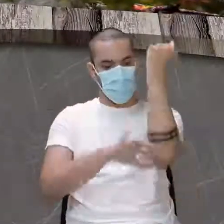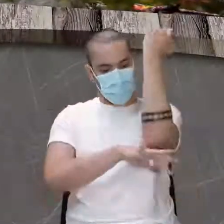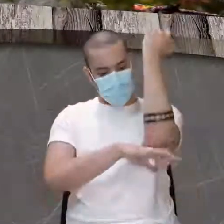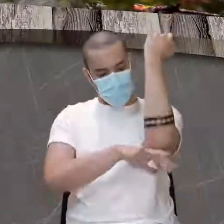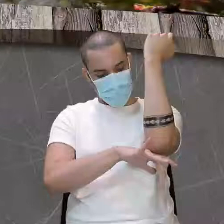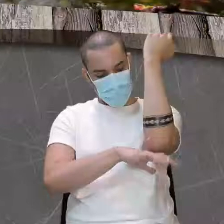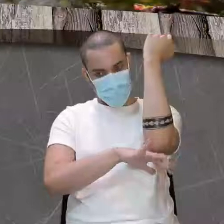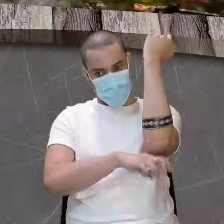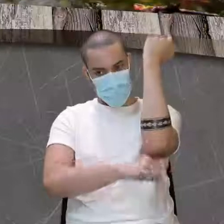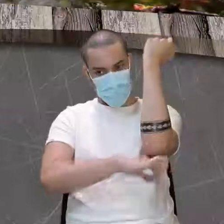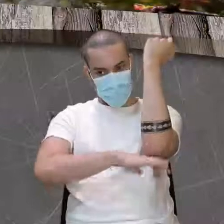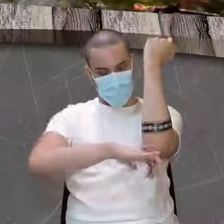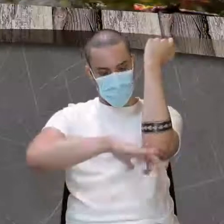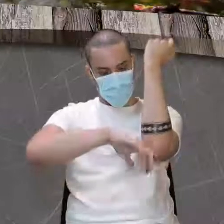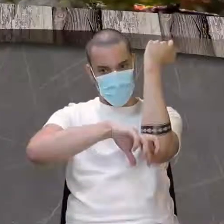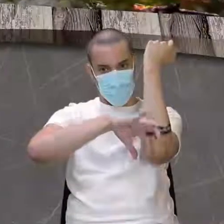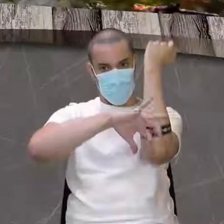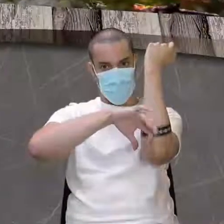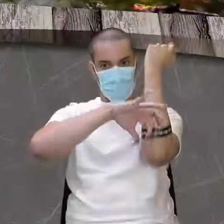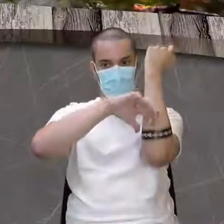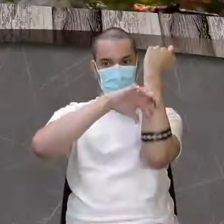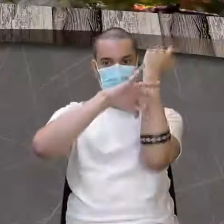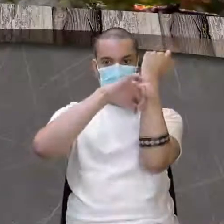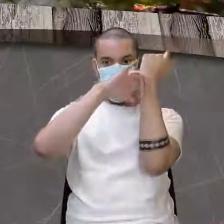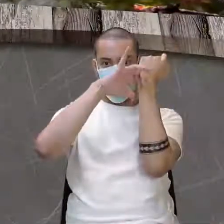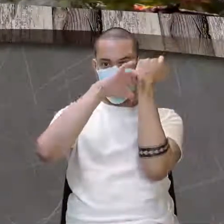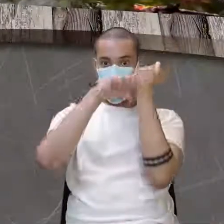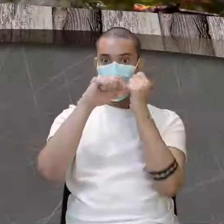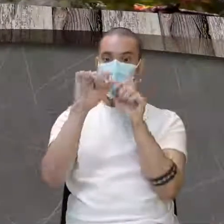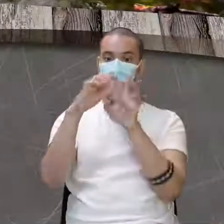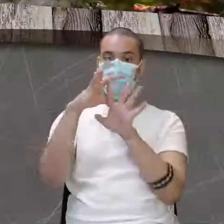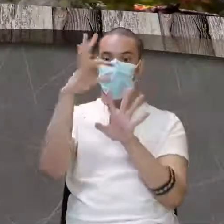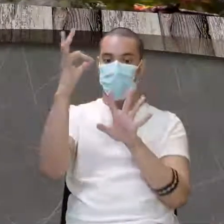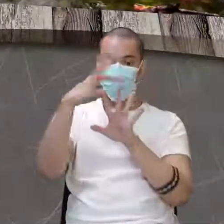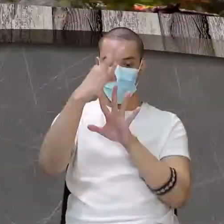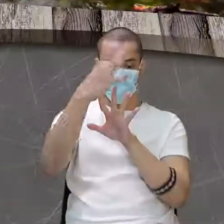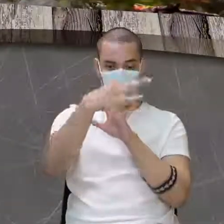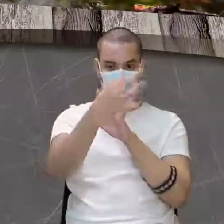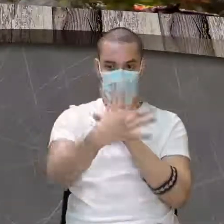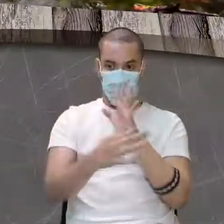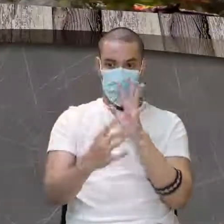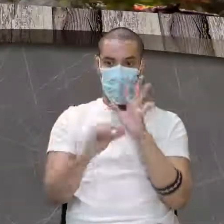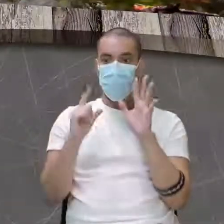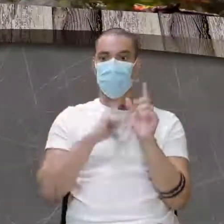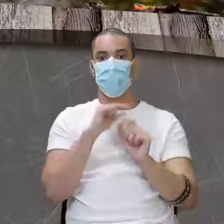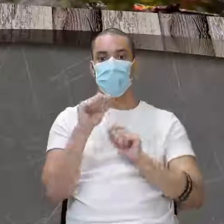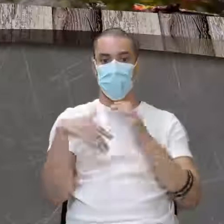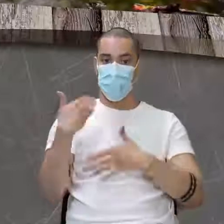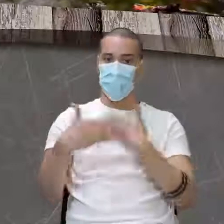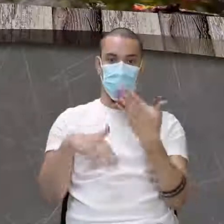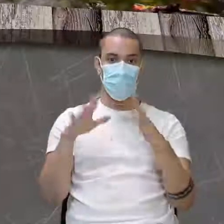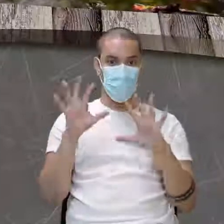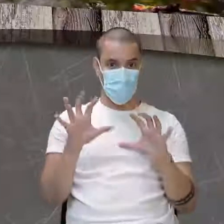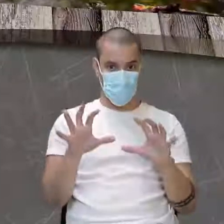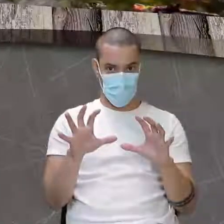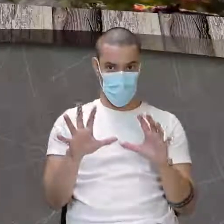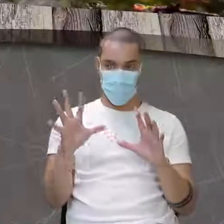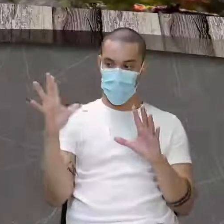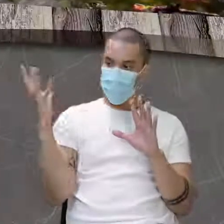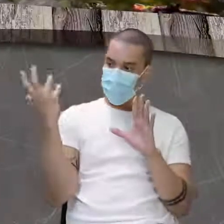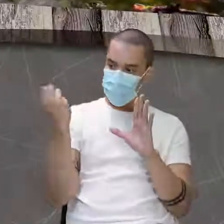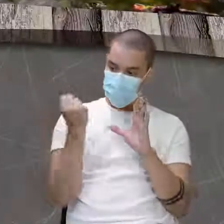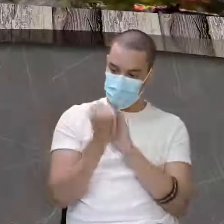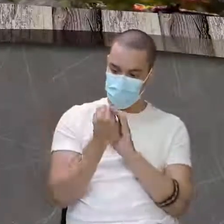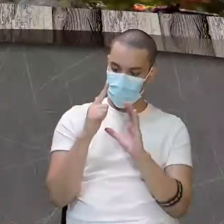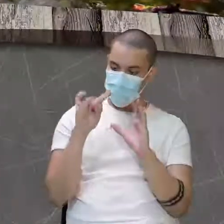está absorvendo. Ok. E aqui nas folhas, nos galinhos, eu vou ter esse processo. Absorvendo o